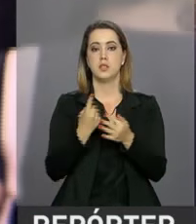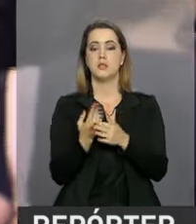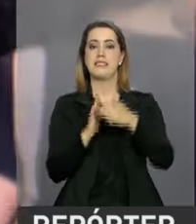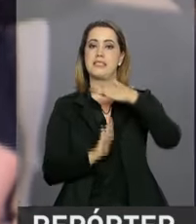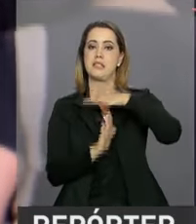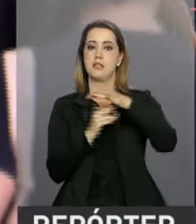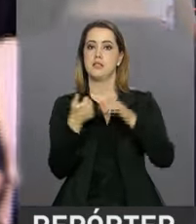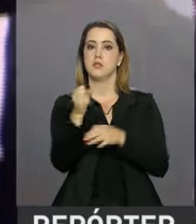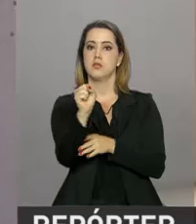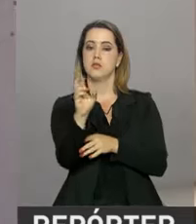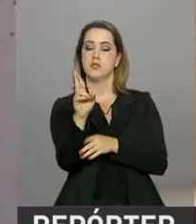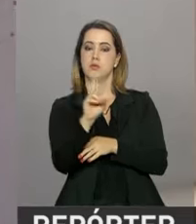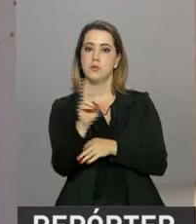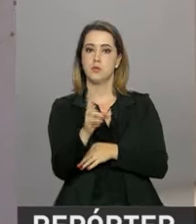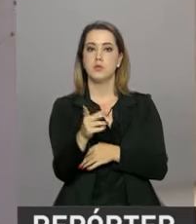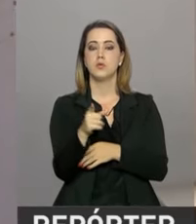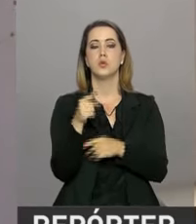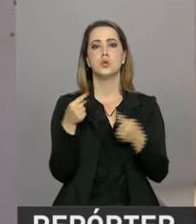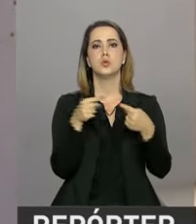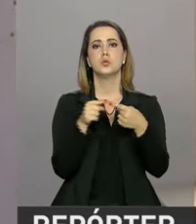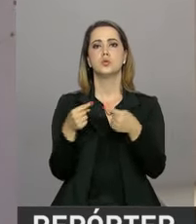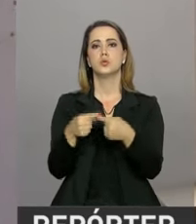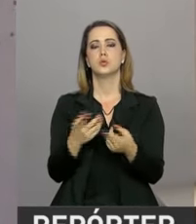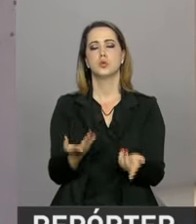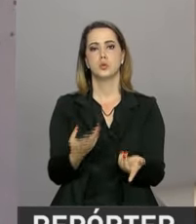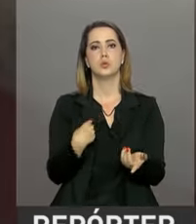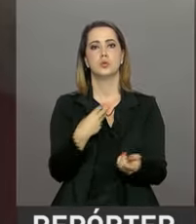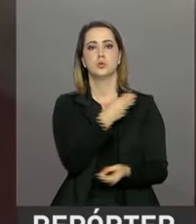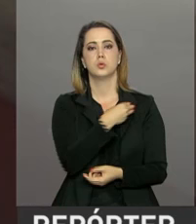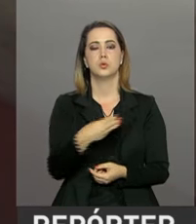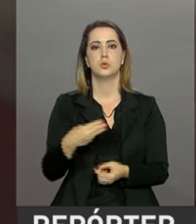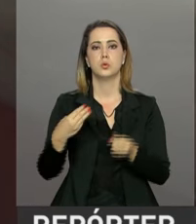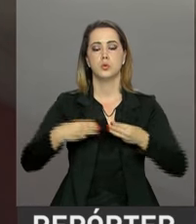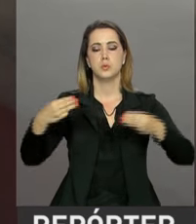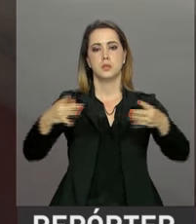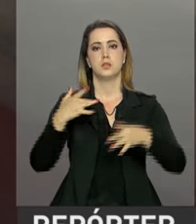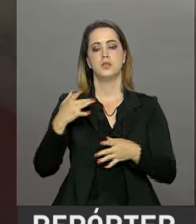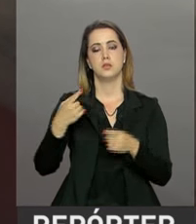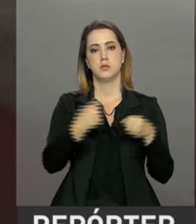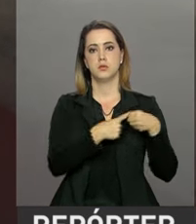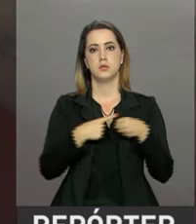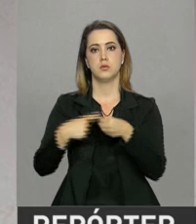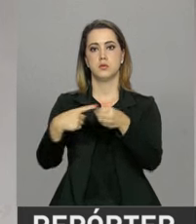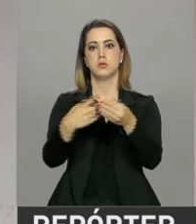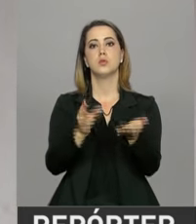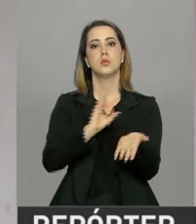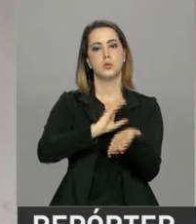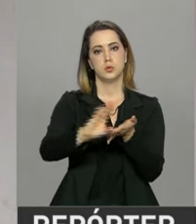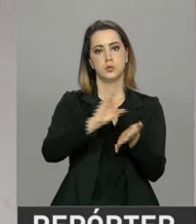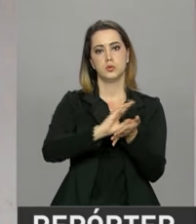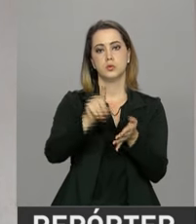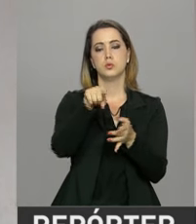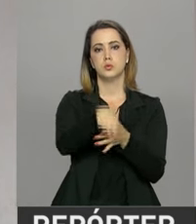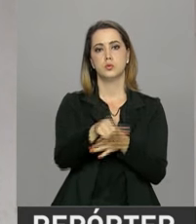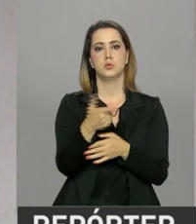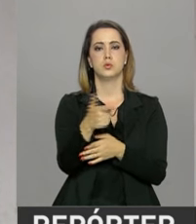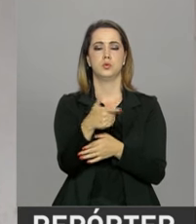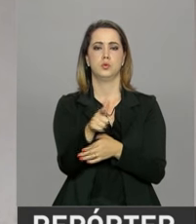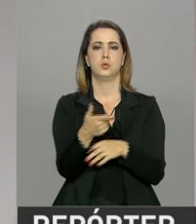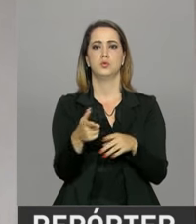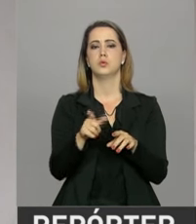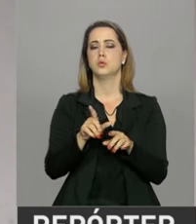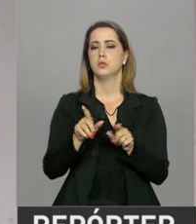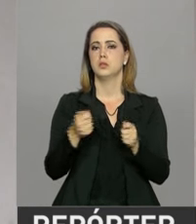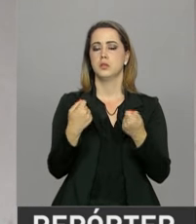r$ 1800 de acordo com o ministério da cidades os recursos do programa são do orçamento da união e não vai